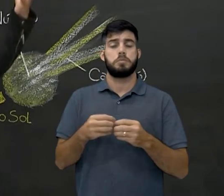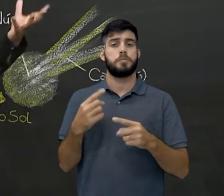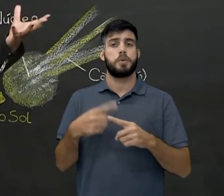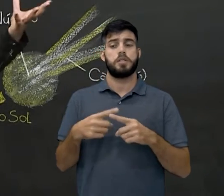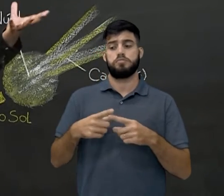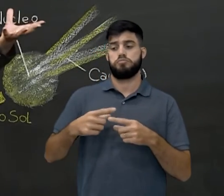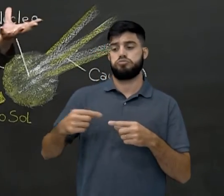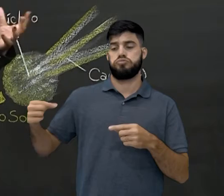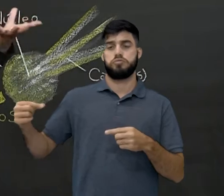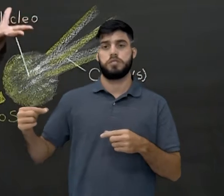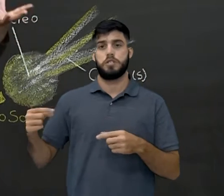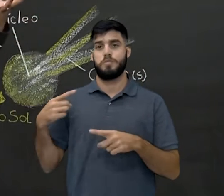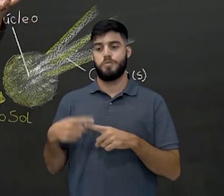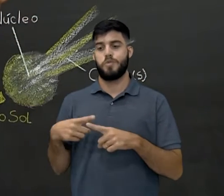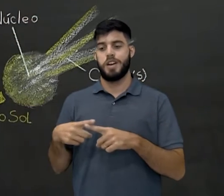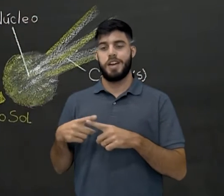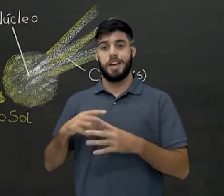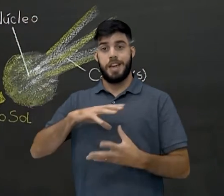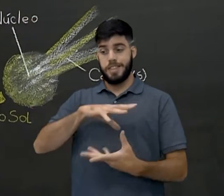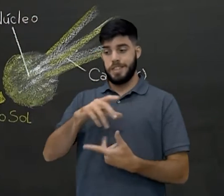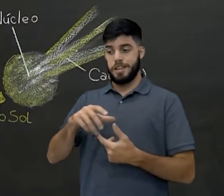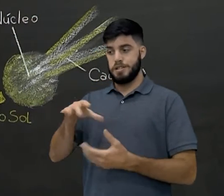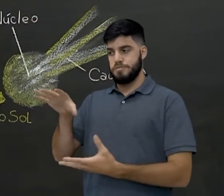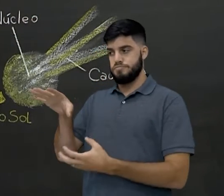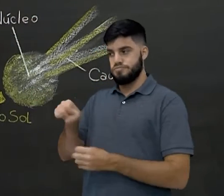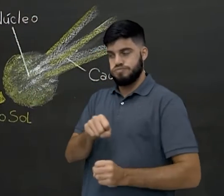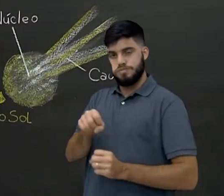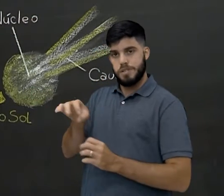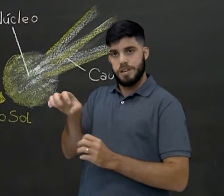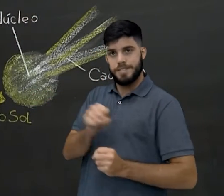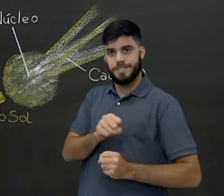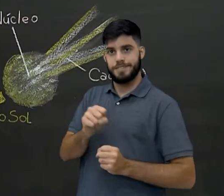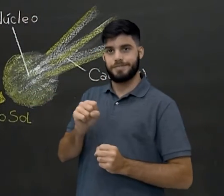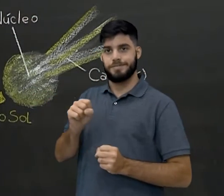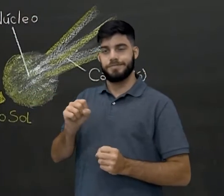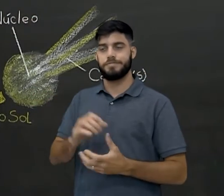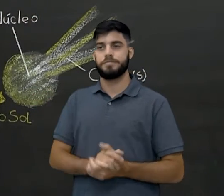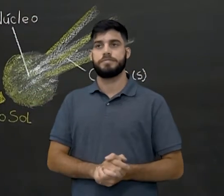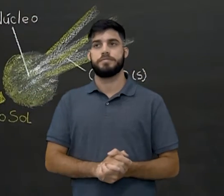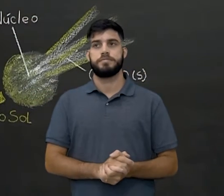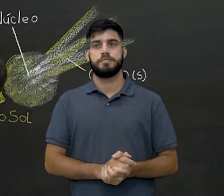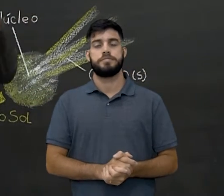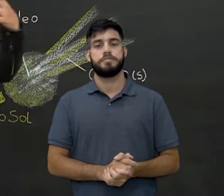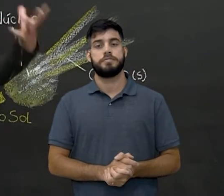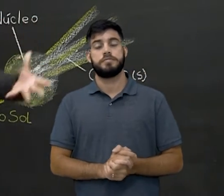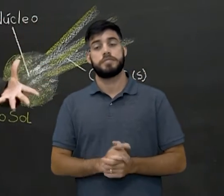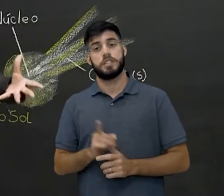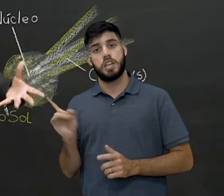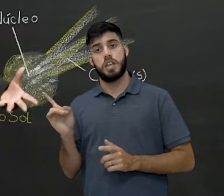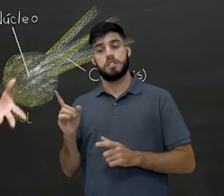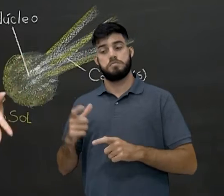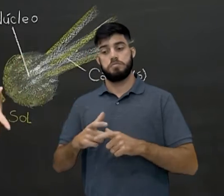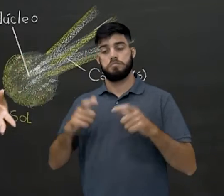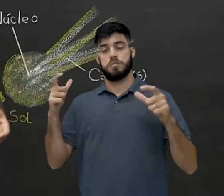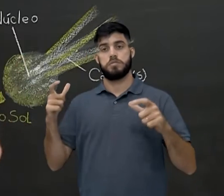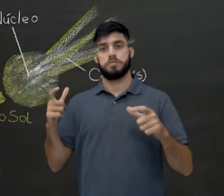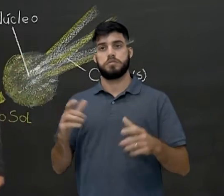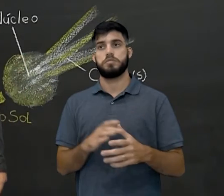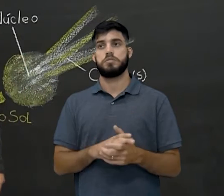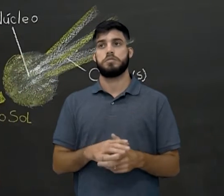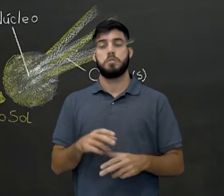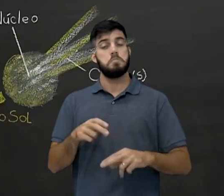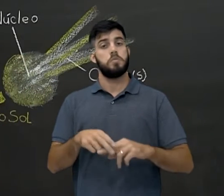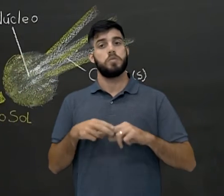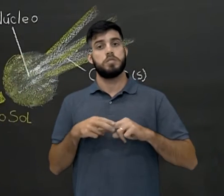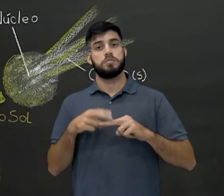embora? Porque ela é atraída pela nossa força gravitacional. Então, no caso deles, como eles são maiores, por isso eles têm